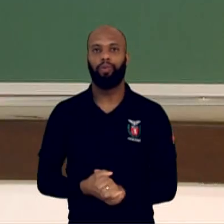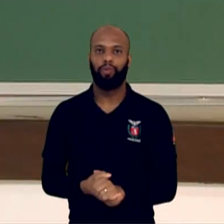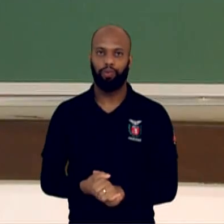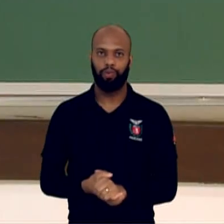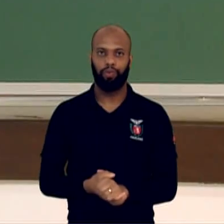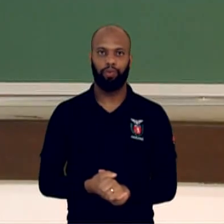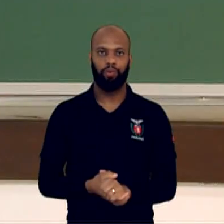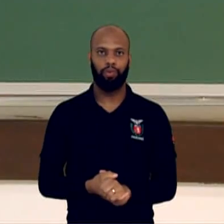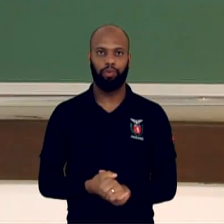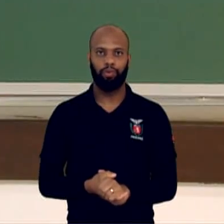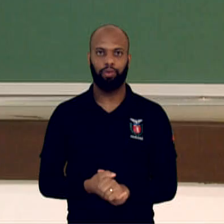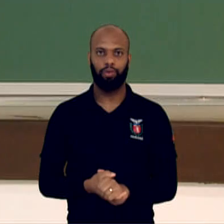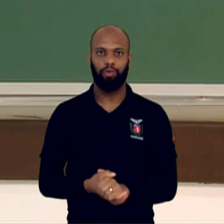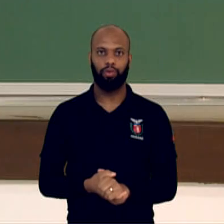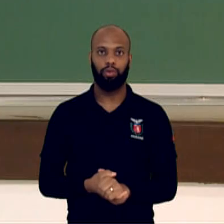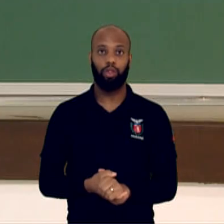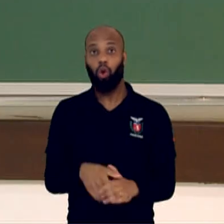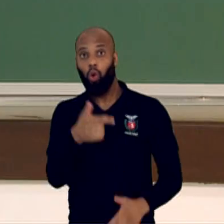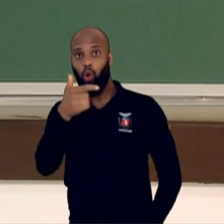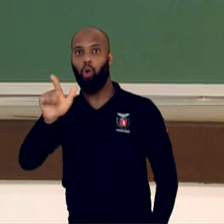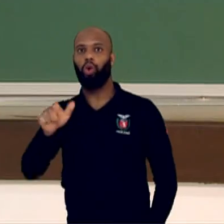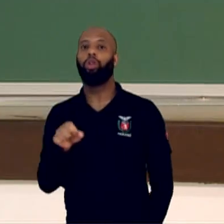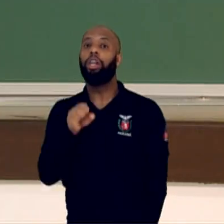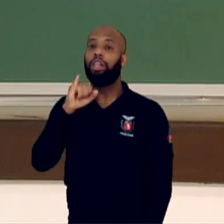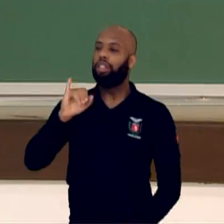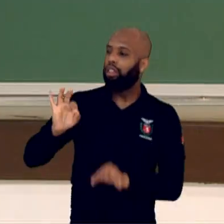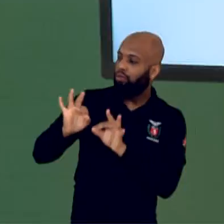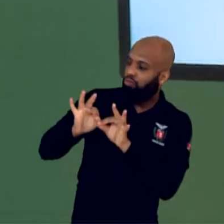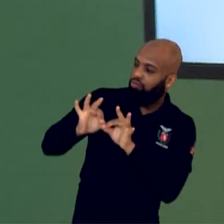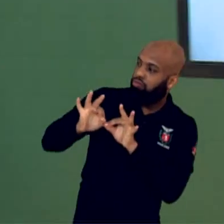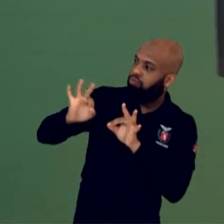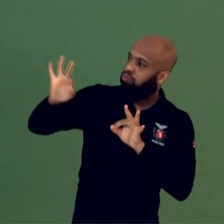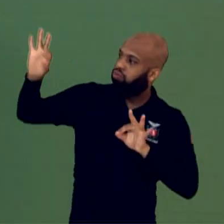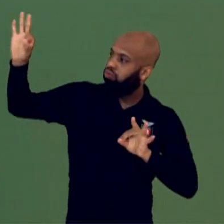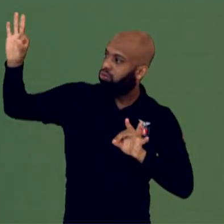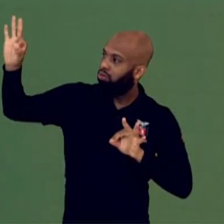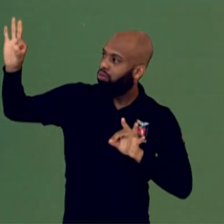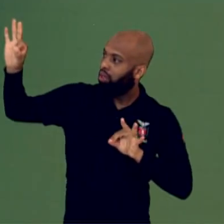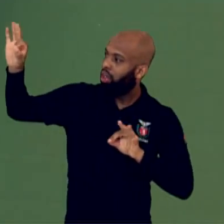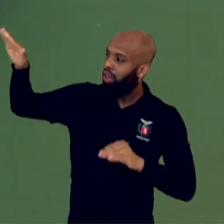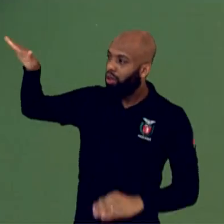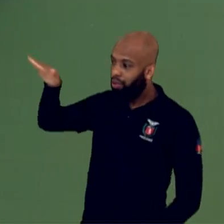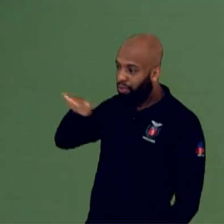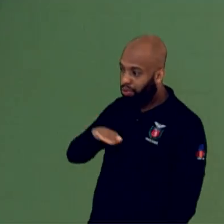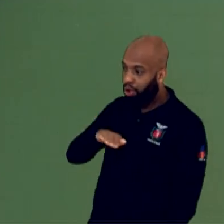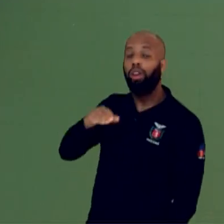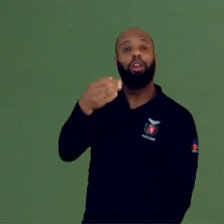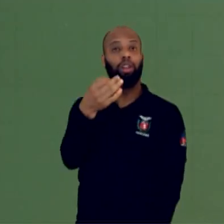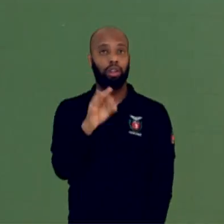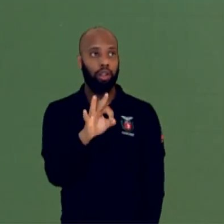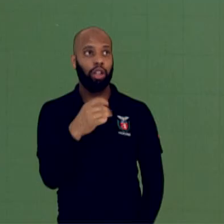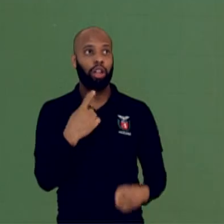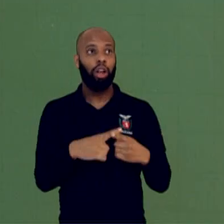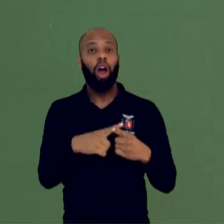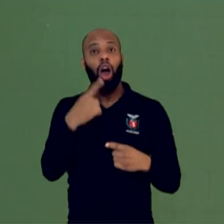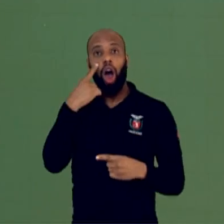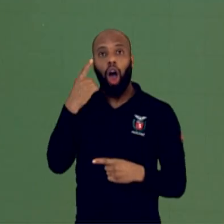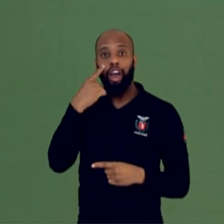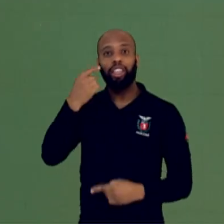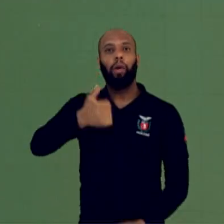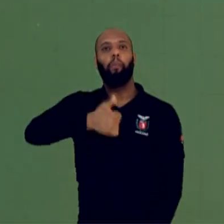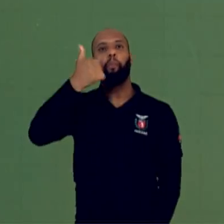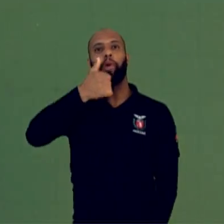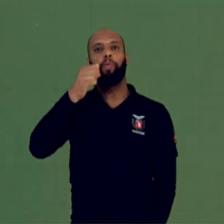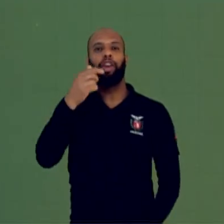ó. Quanto maior o comprimento de um plano inclinado, menor a inclinação. Isso aqui, ó, gente. O comprimento é maior, mas a inclinação é